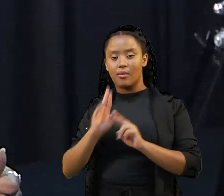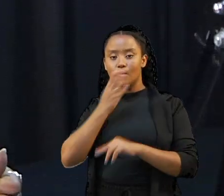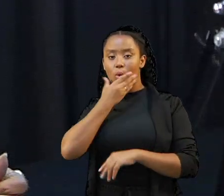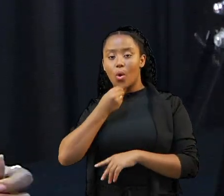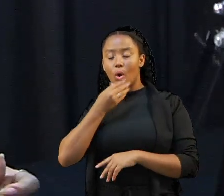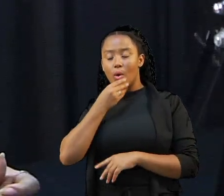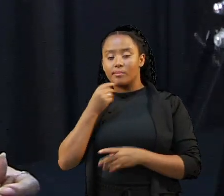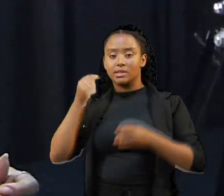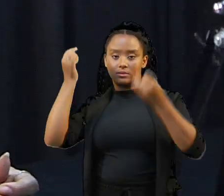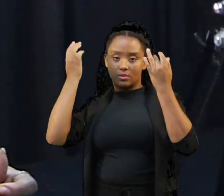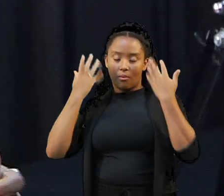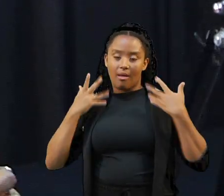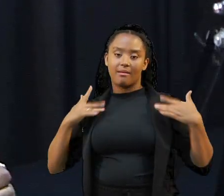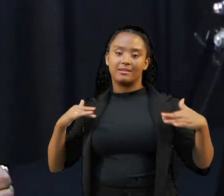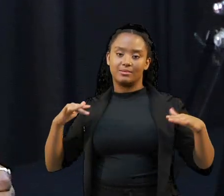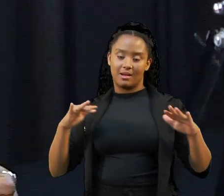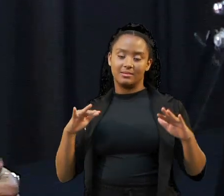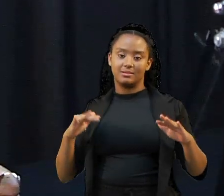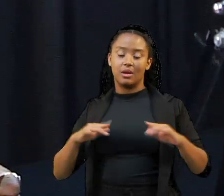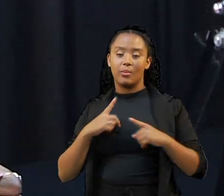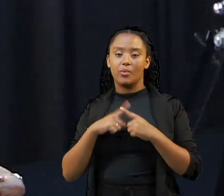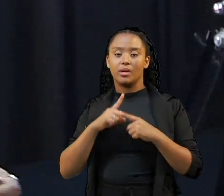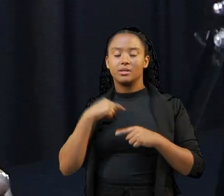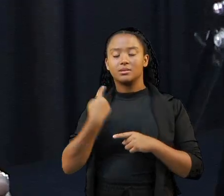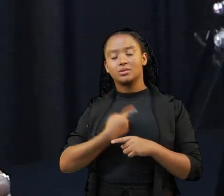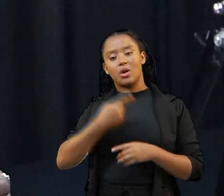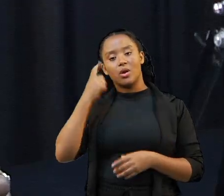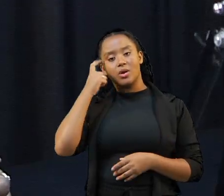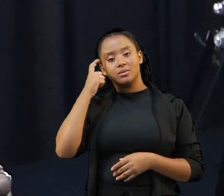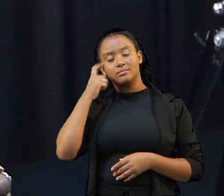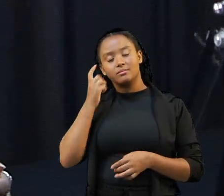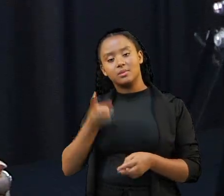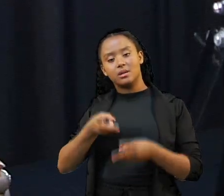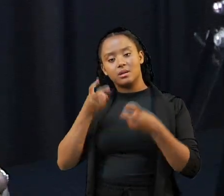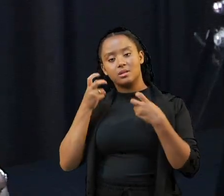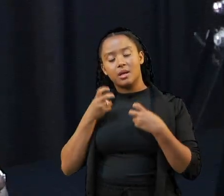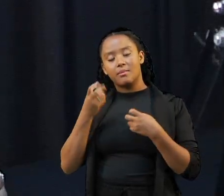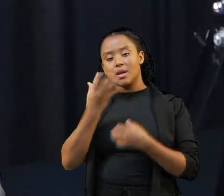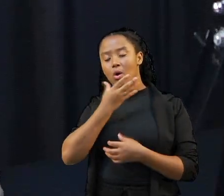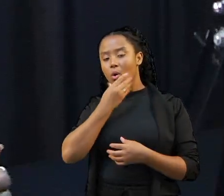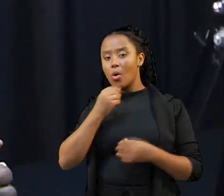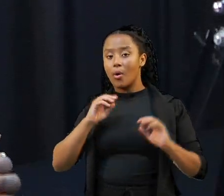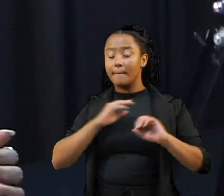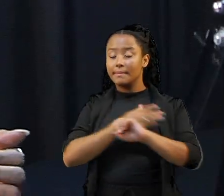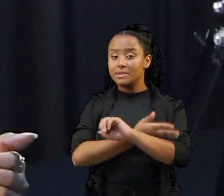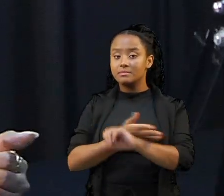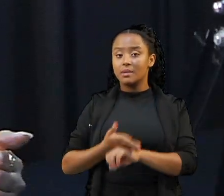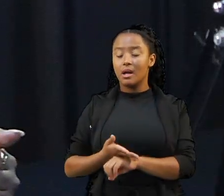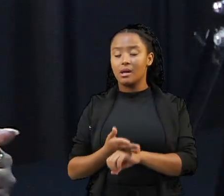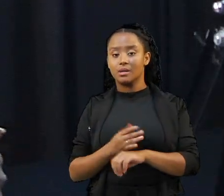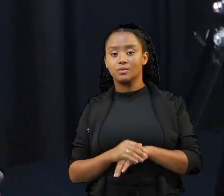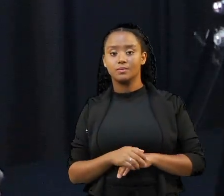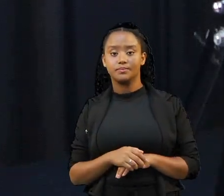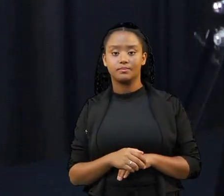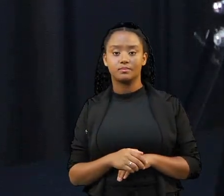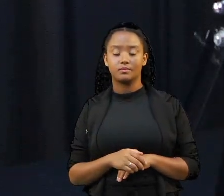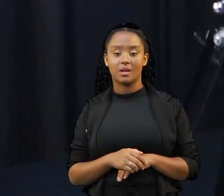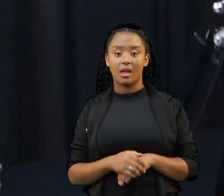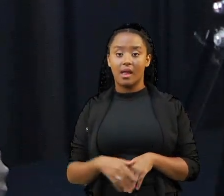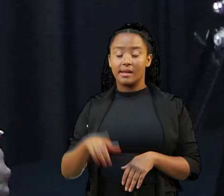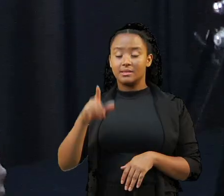do homem com a natureza, né? Porque a gente percebe o quanto que o homem branco